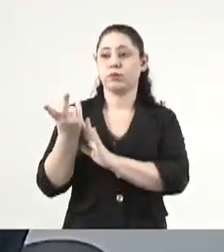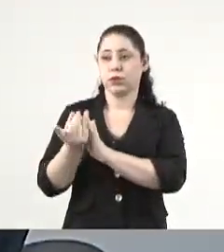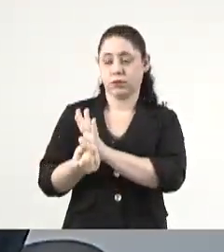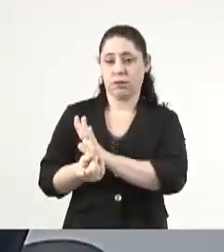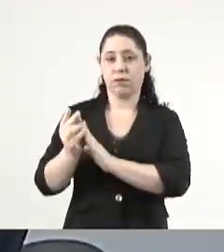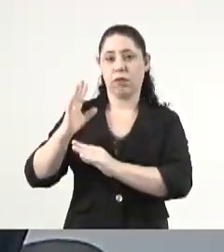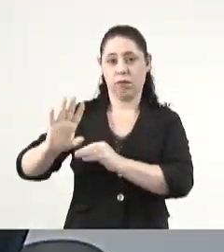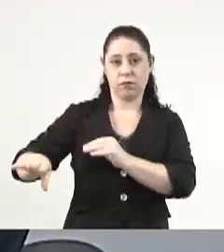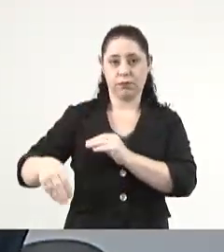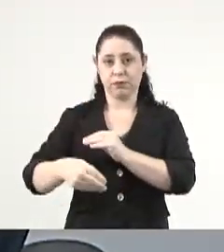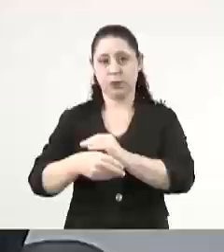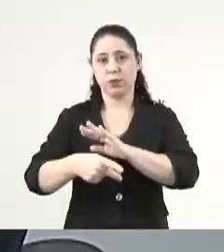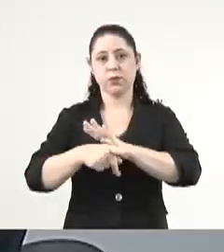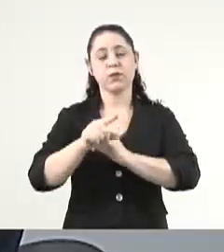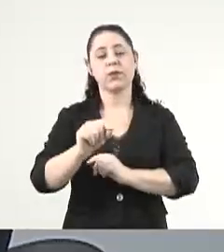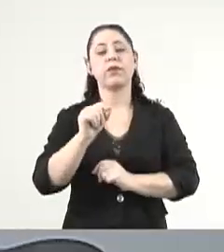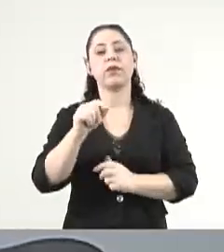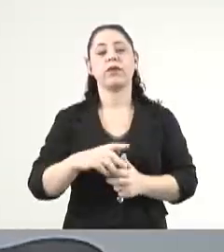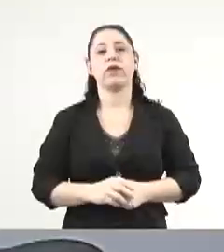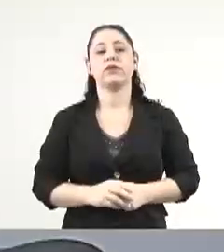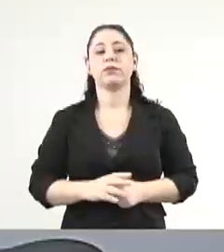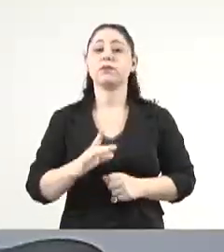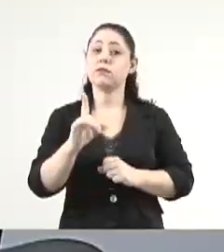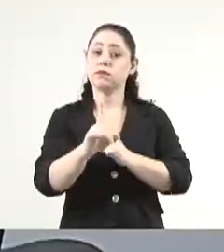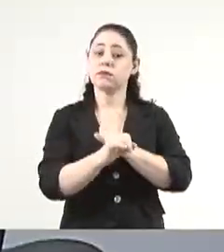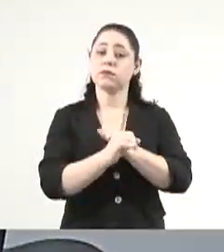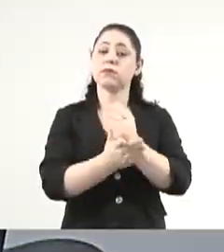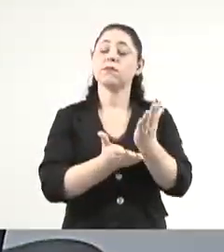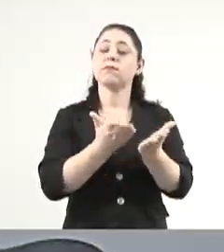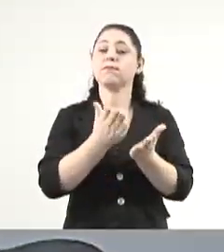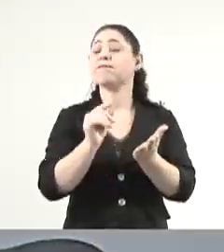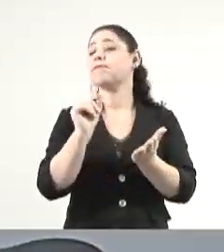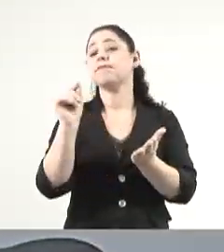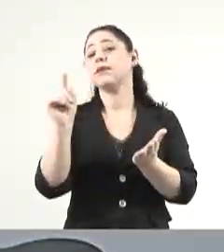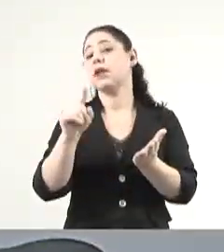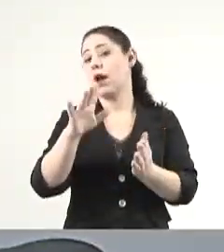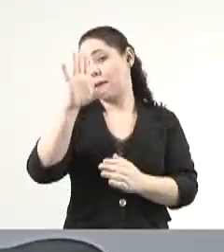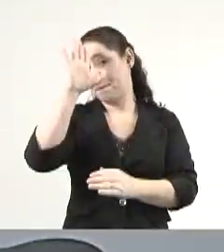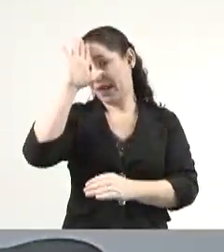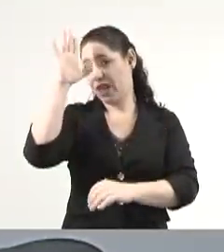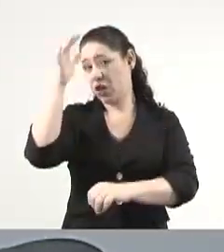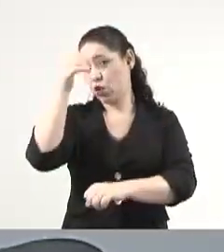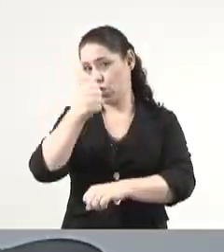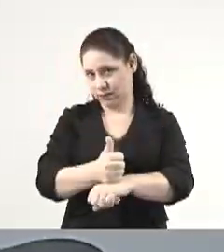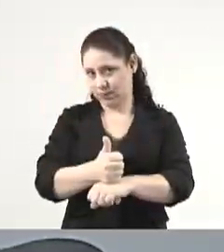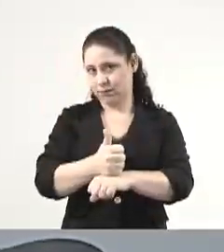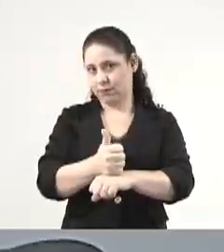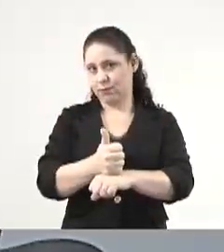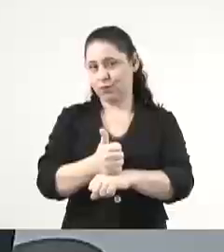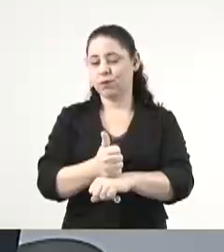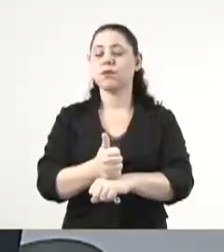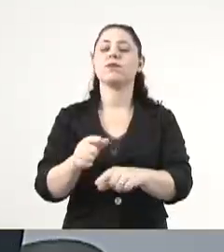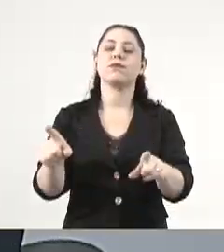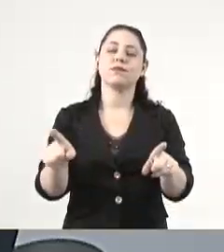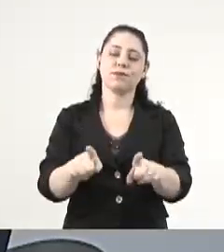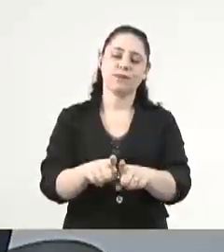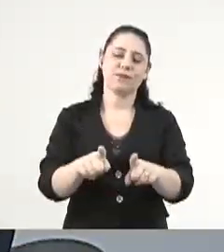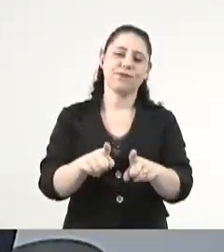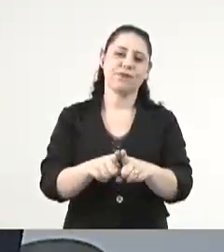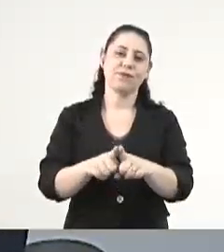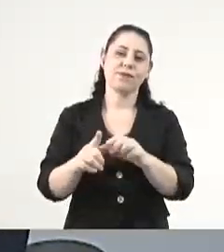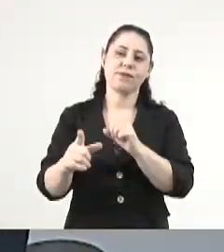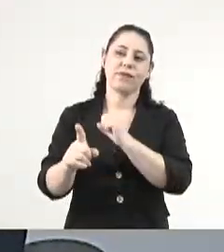das emendas parlamentares para atender aquilo que é prioridade e também para atender as